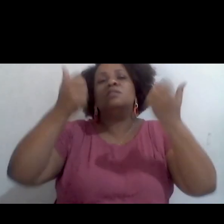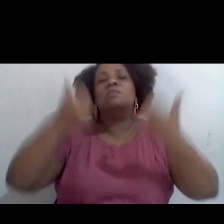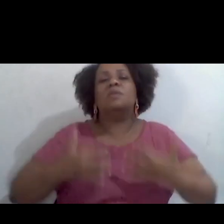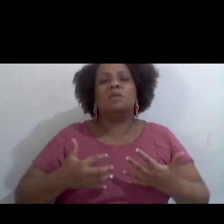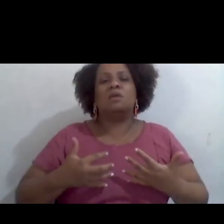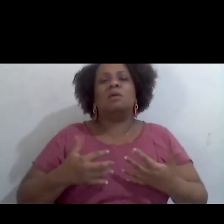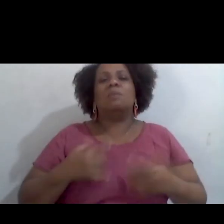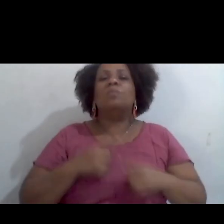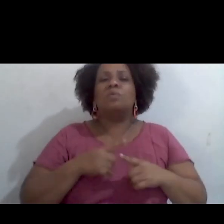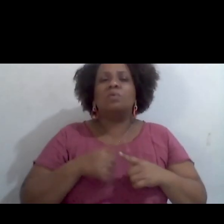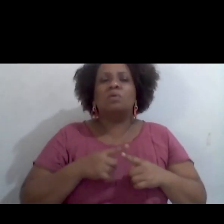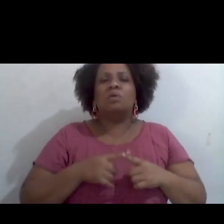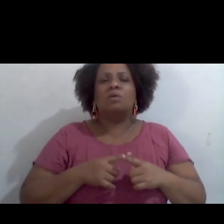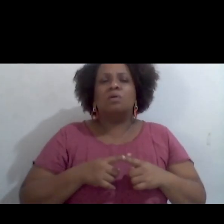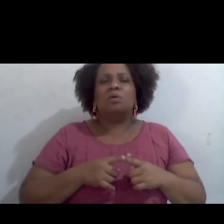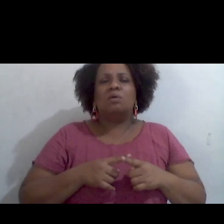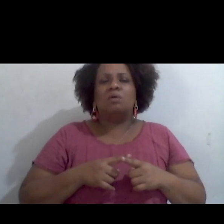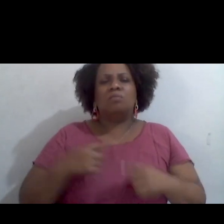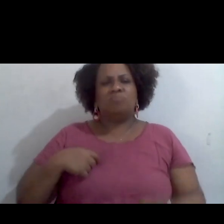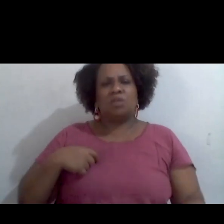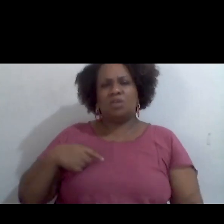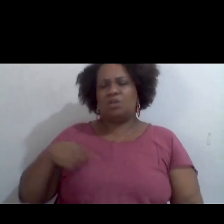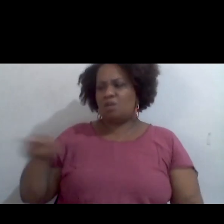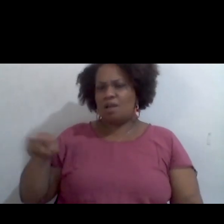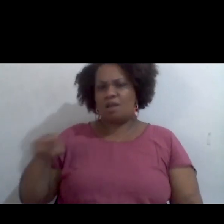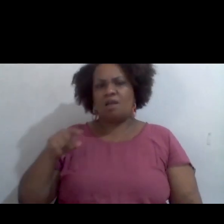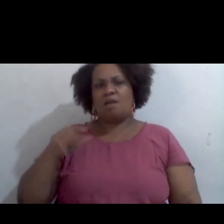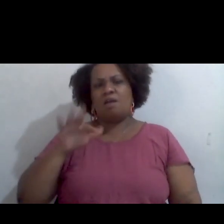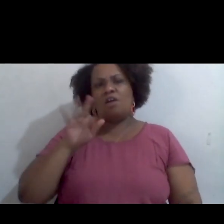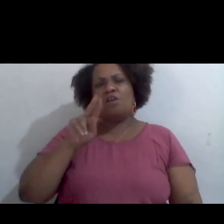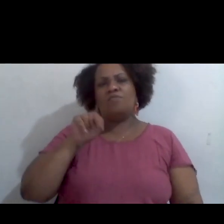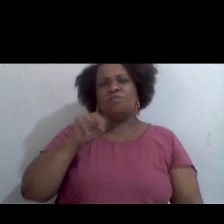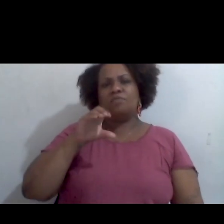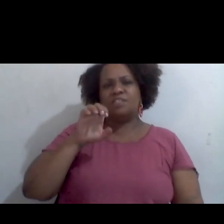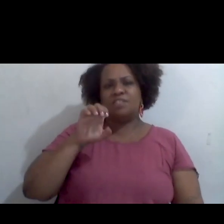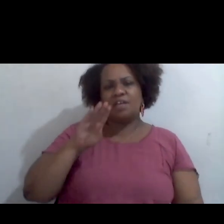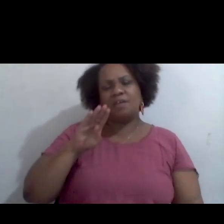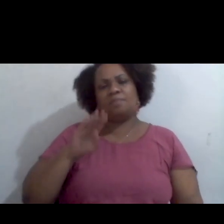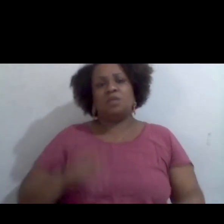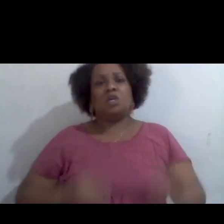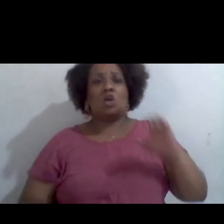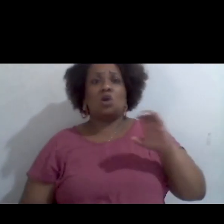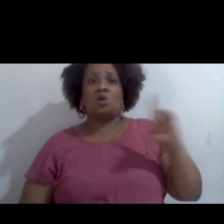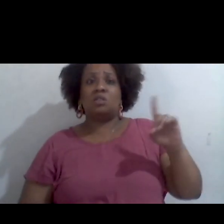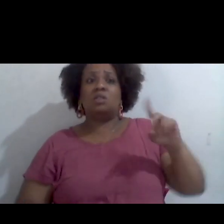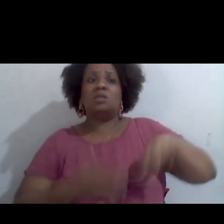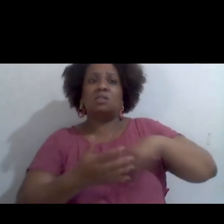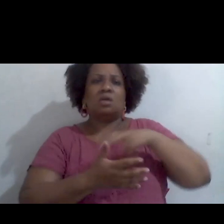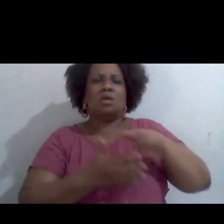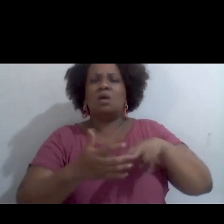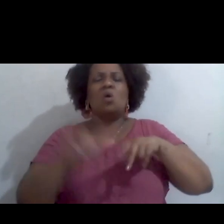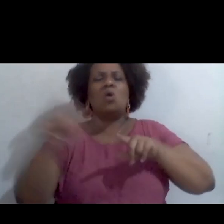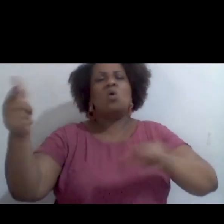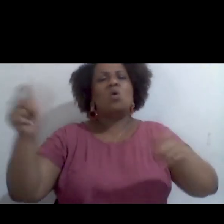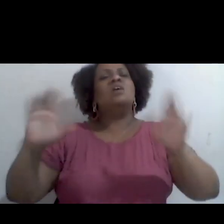muitas, nós já tivemos, eu, a FUNSEB, a coordenação de dança, outras áreas da secretaria já tiveram algum contato, já